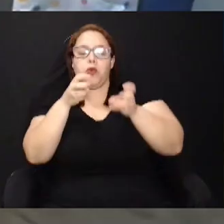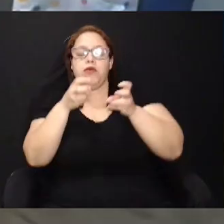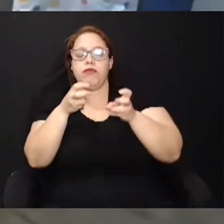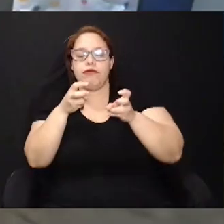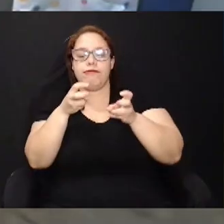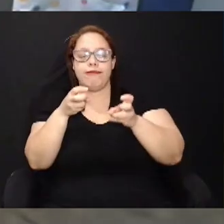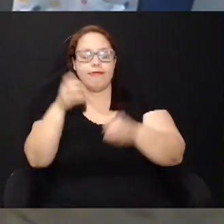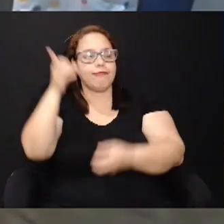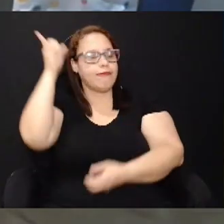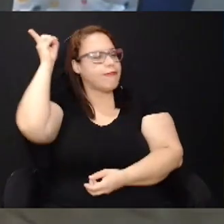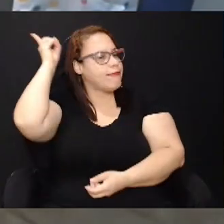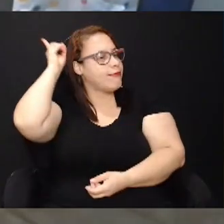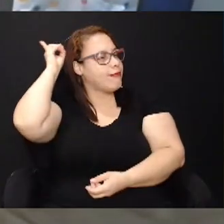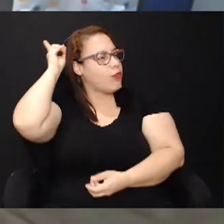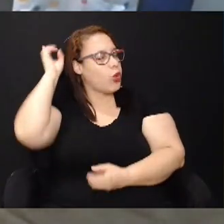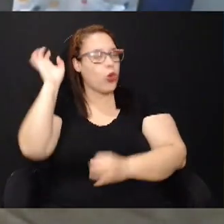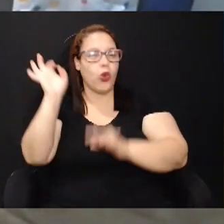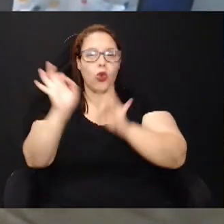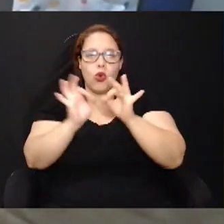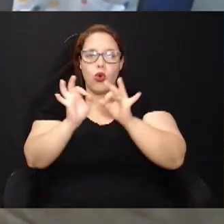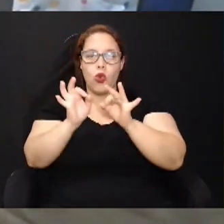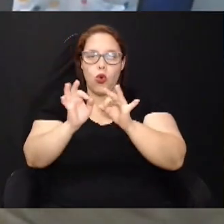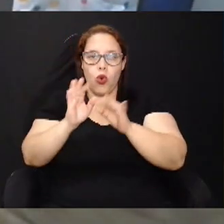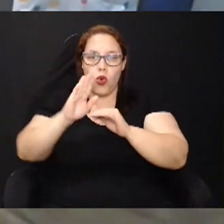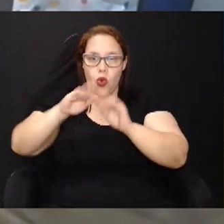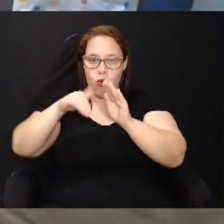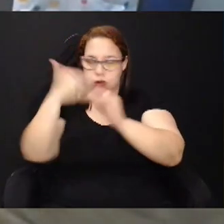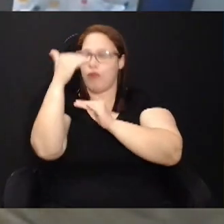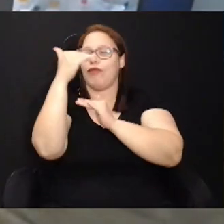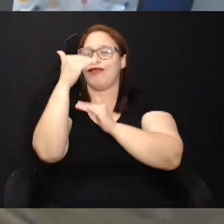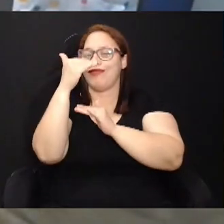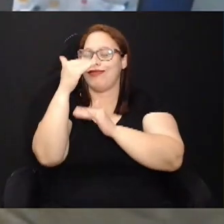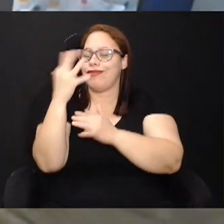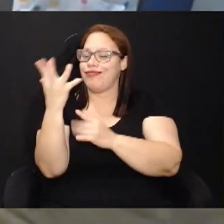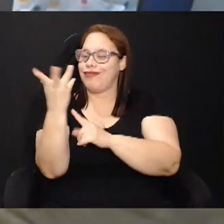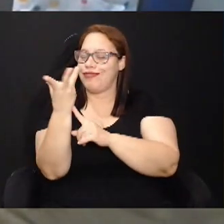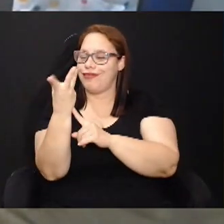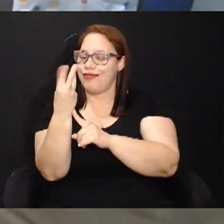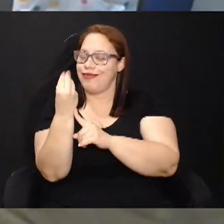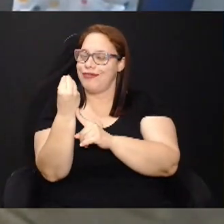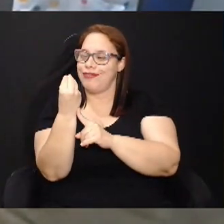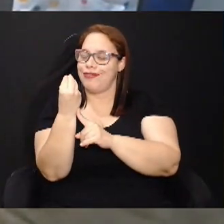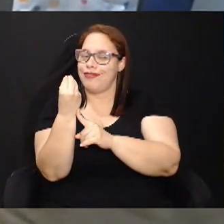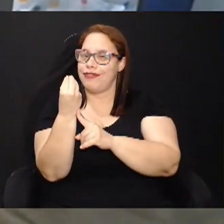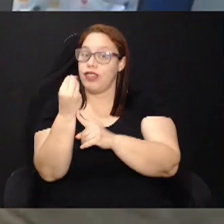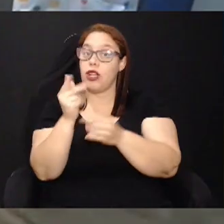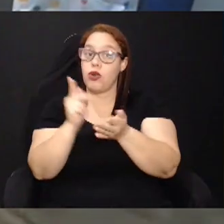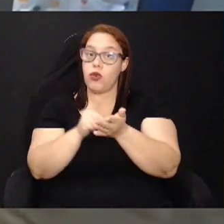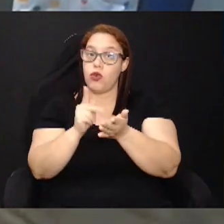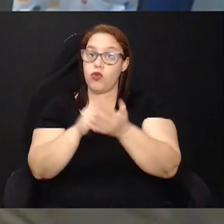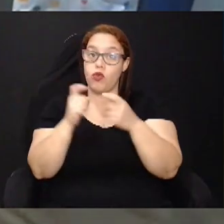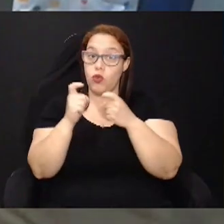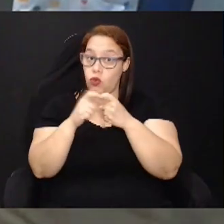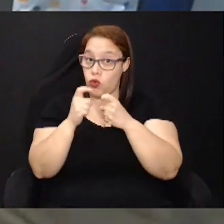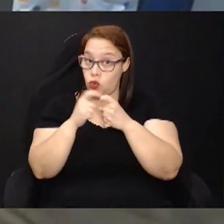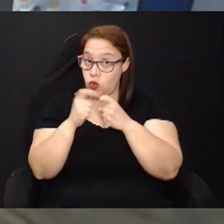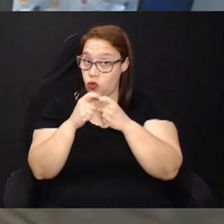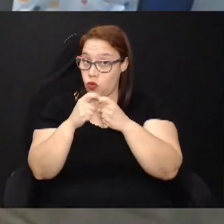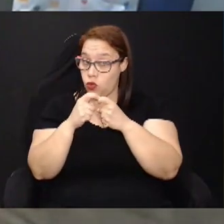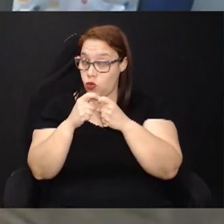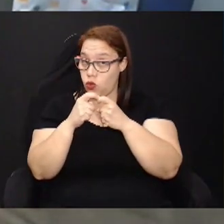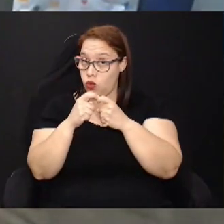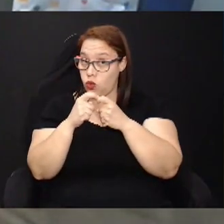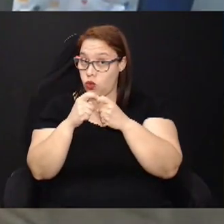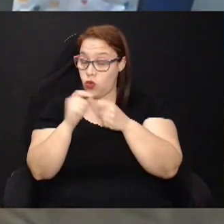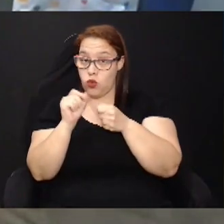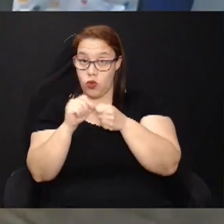um plus na sua arte de fazer medicina, na sua arte de cuidar